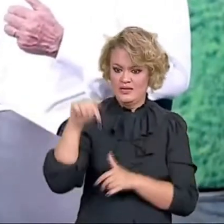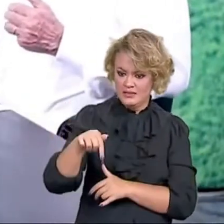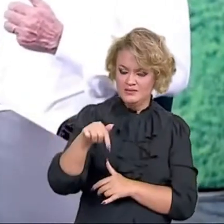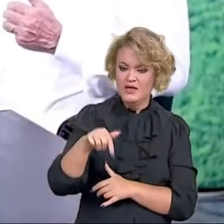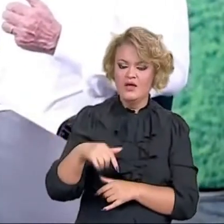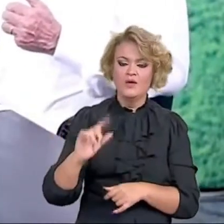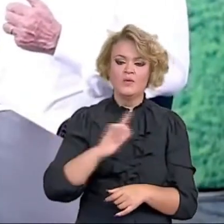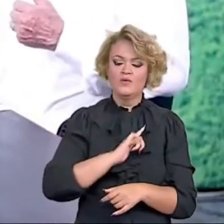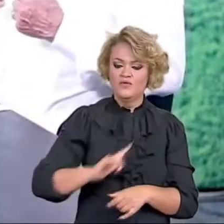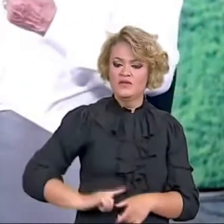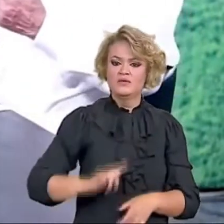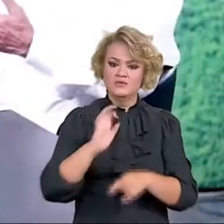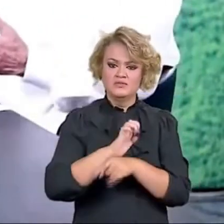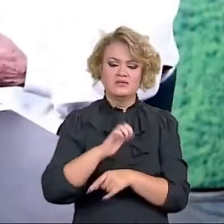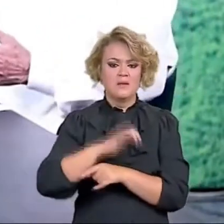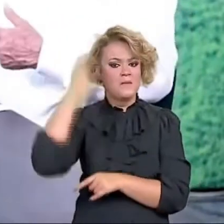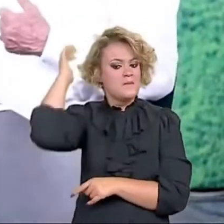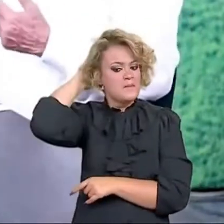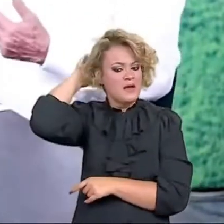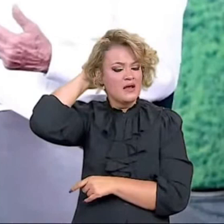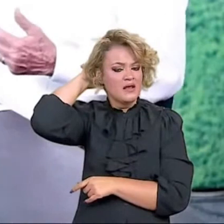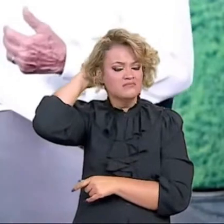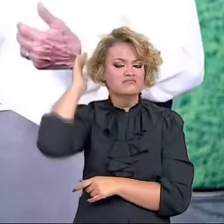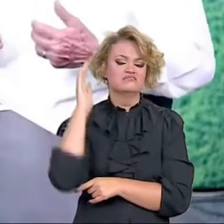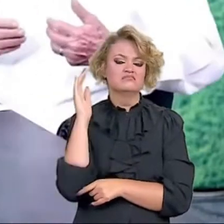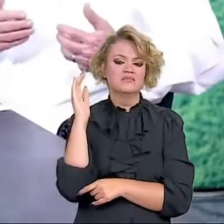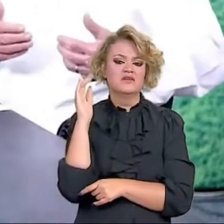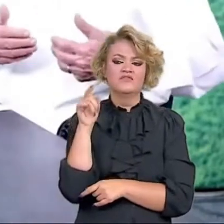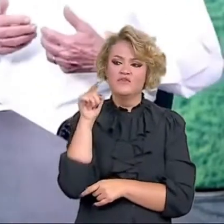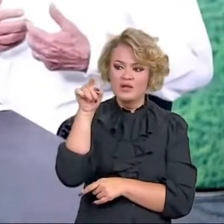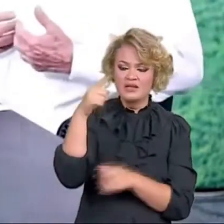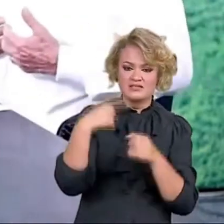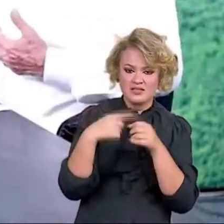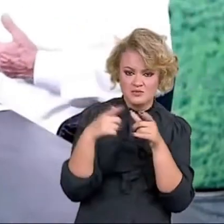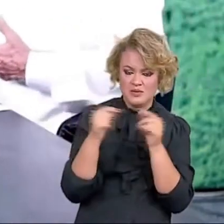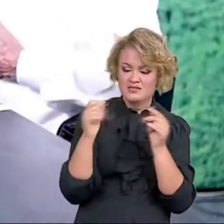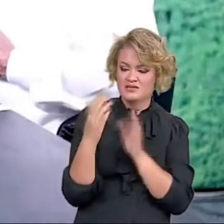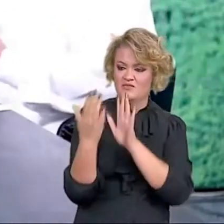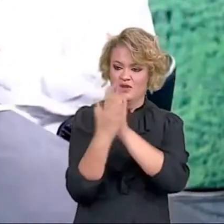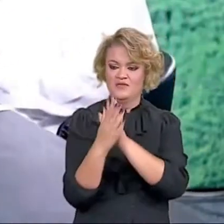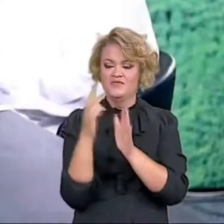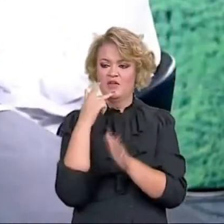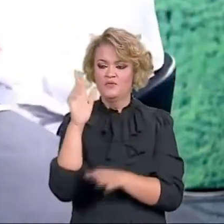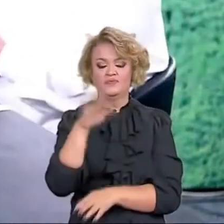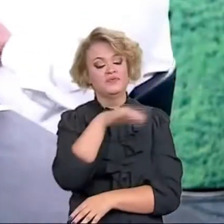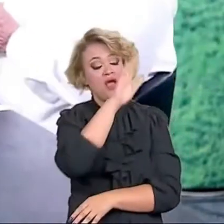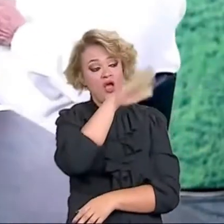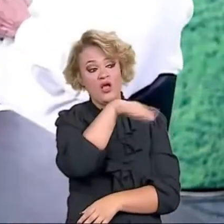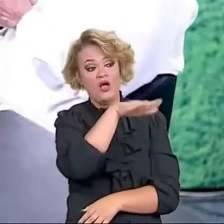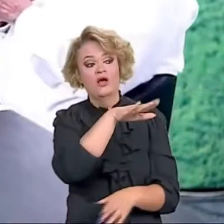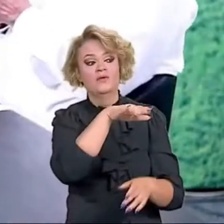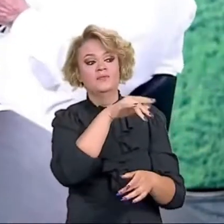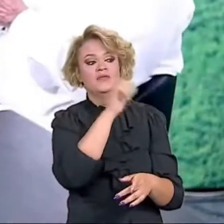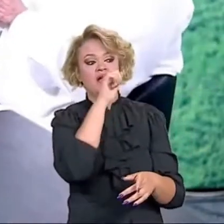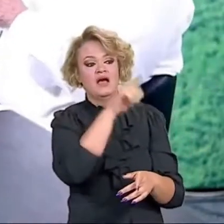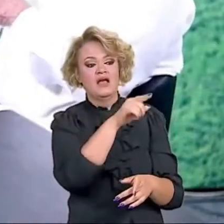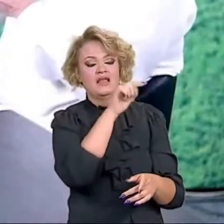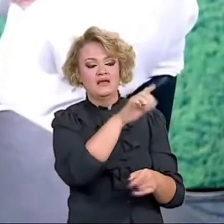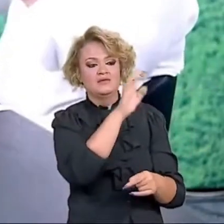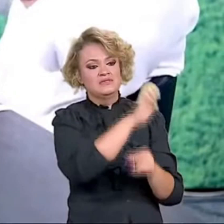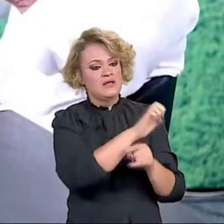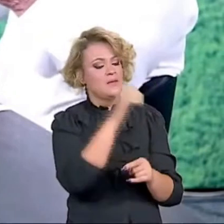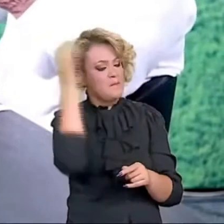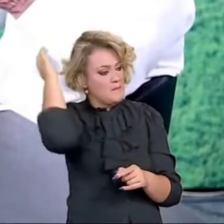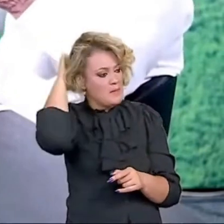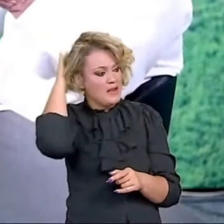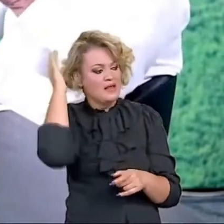Pará foi a Brasília sugerir para mim que a gente fizesse aqui no estado do Pará, eu